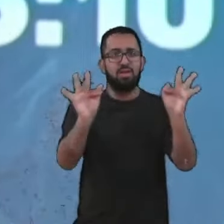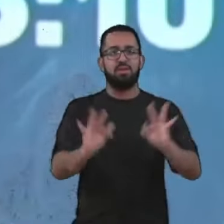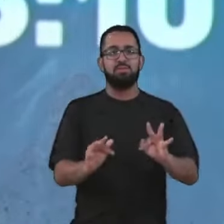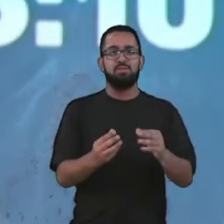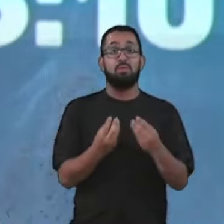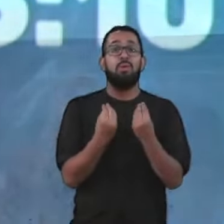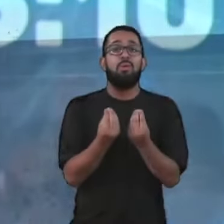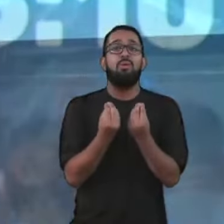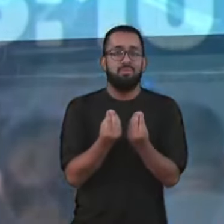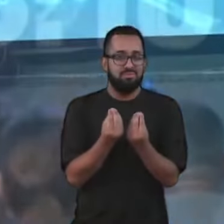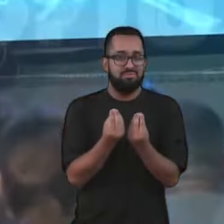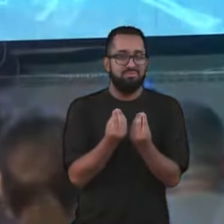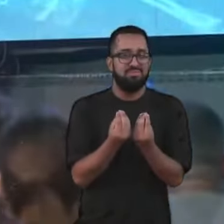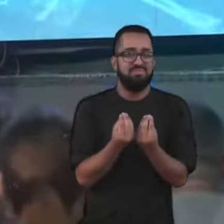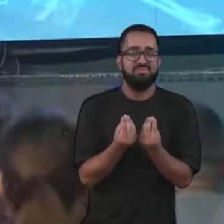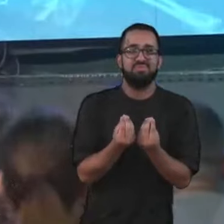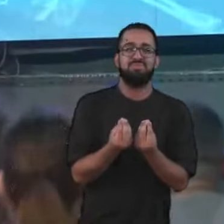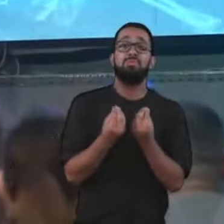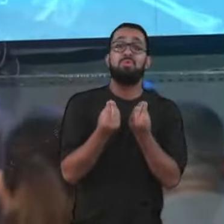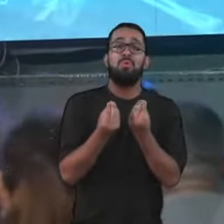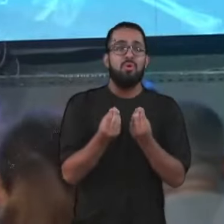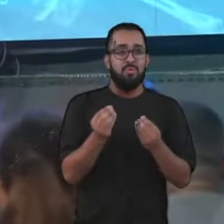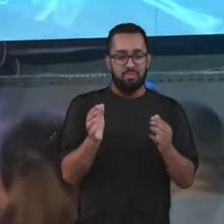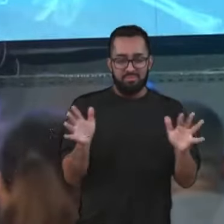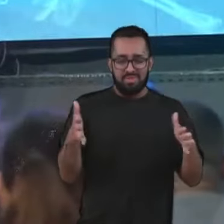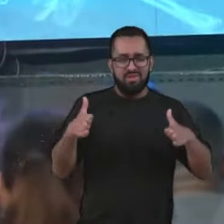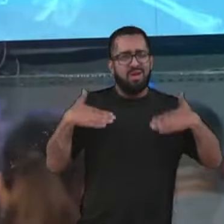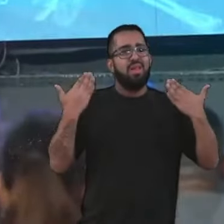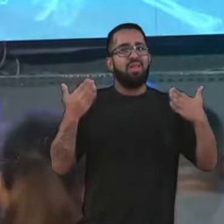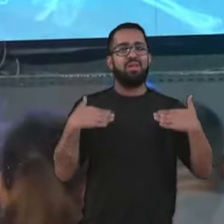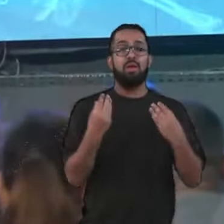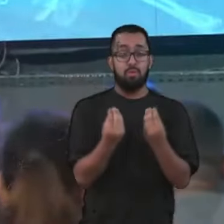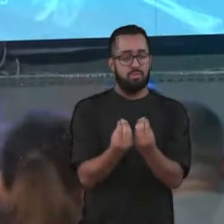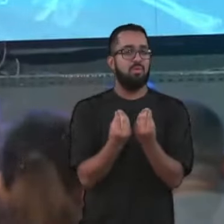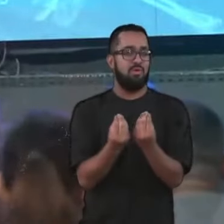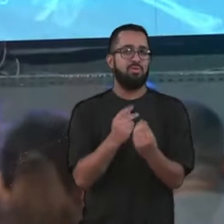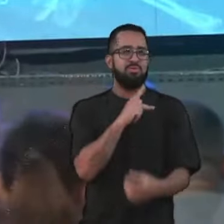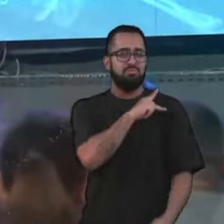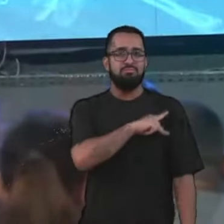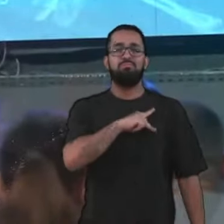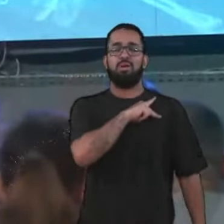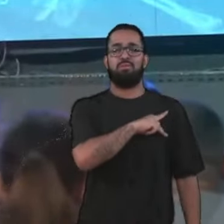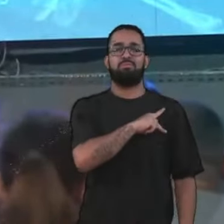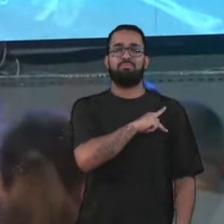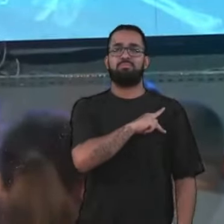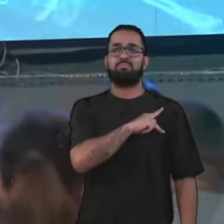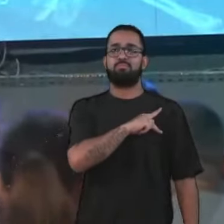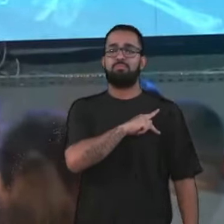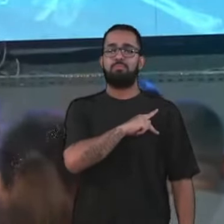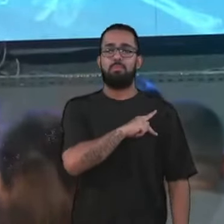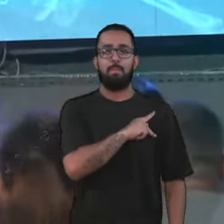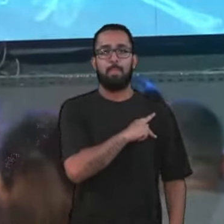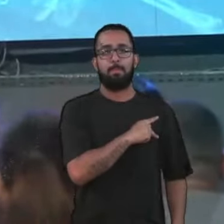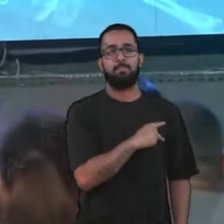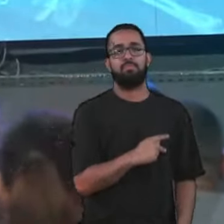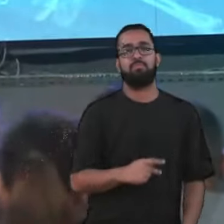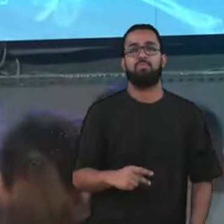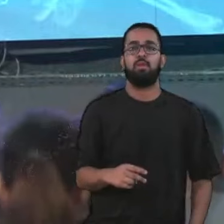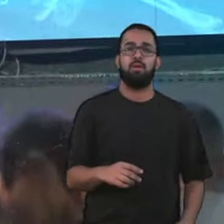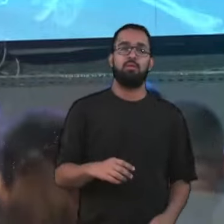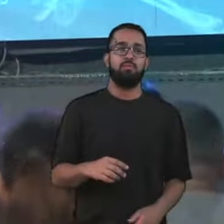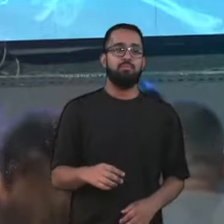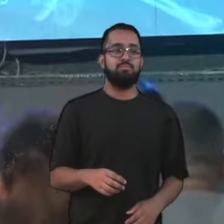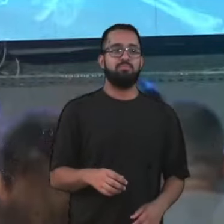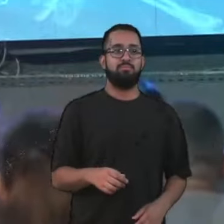enriquecendo a muitos. Que a vida da pessoa que está cheia de alegria, ela enriquece os outros. Quem está perto dela